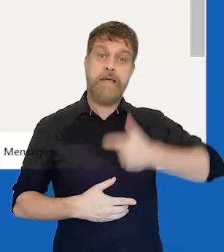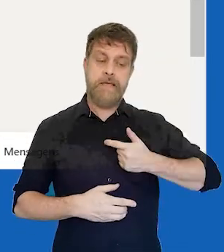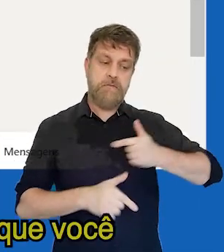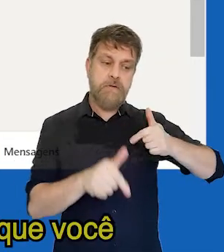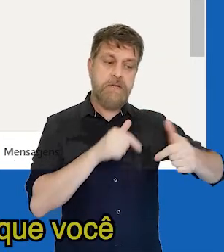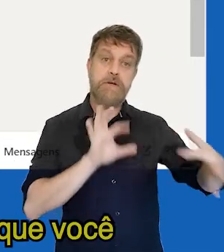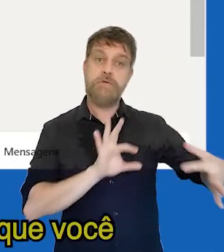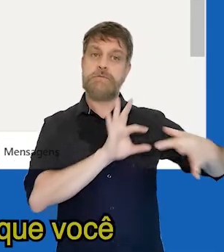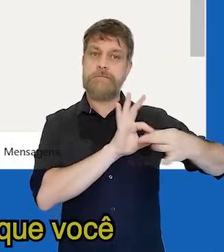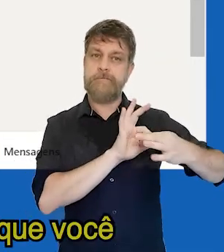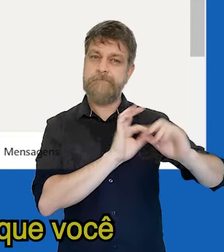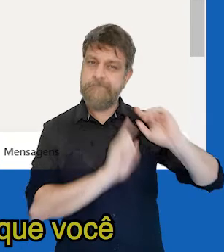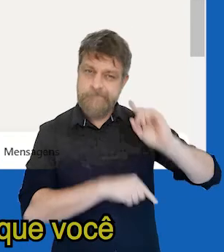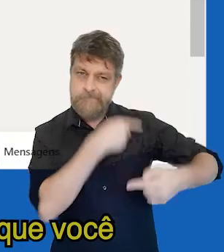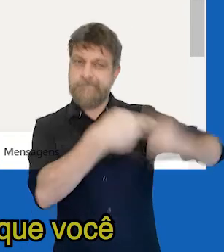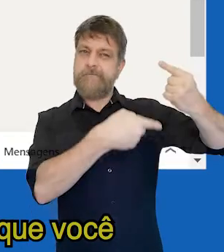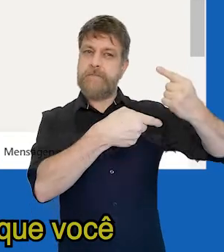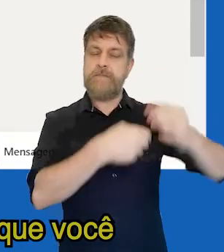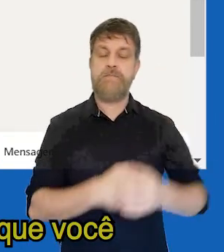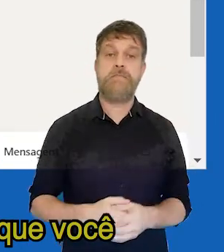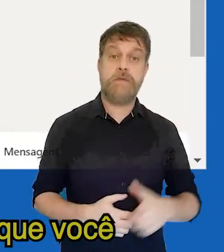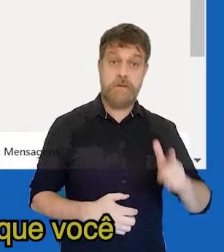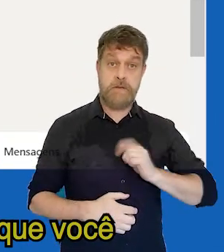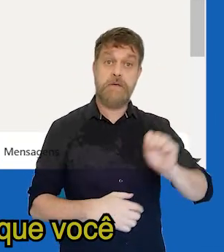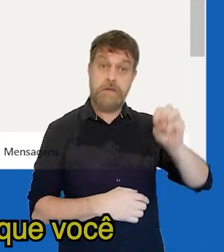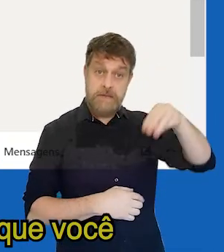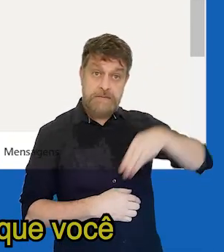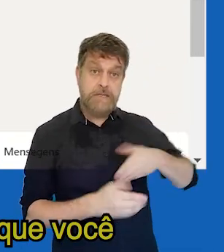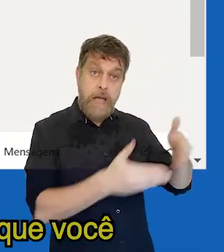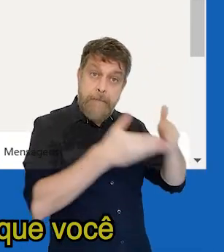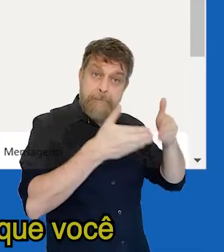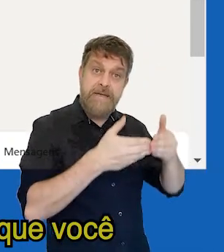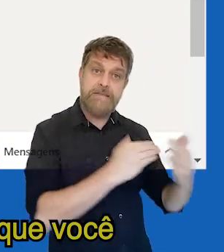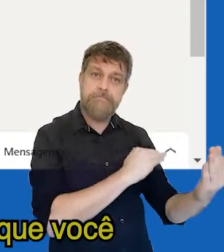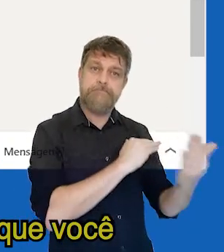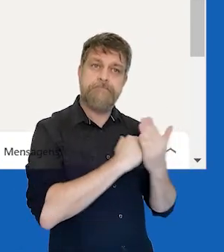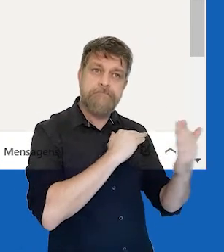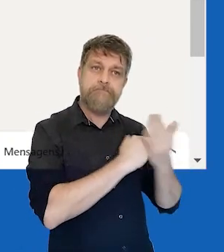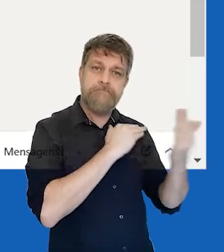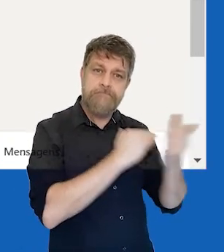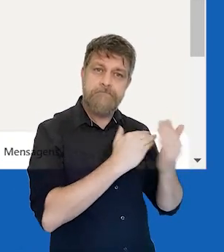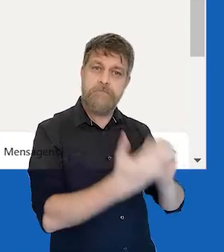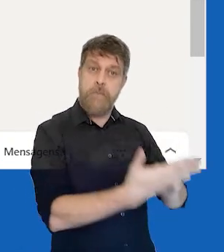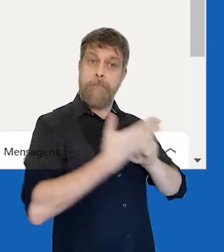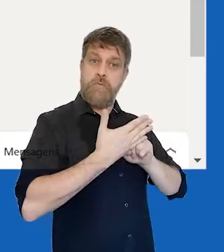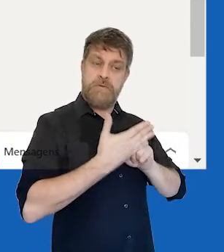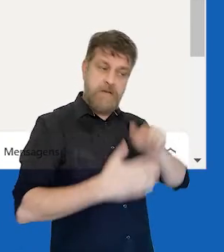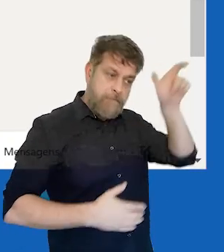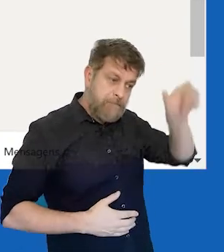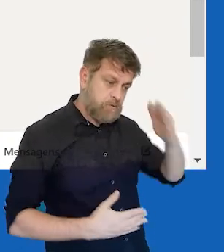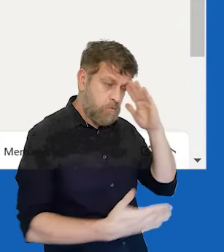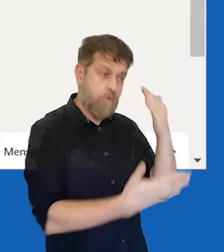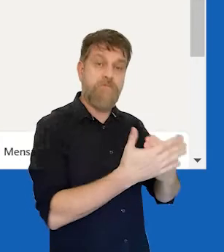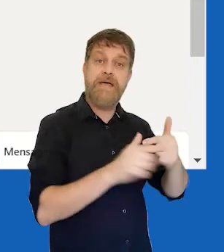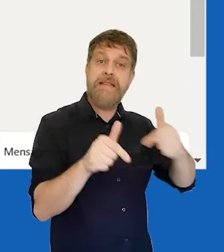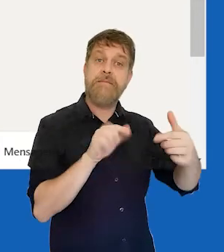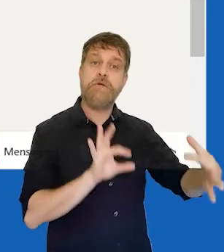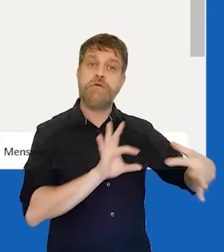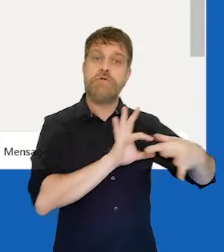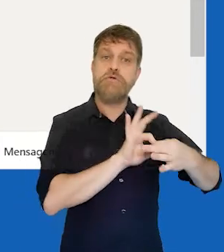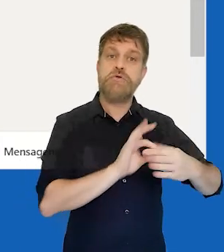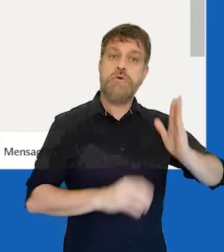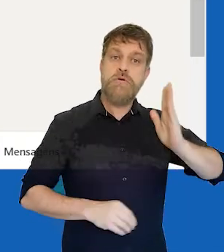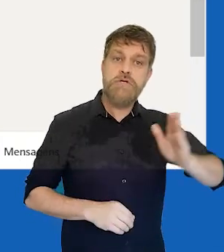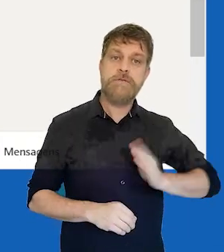executaram juntos e tiveram Bom Sucesso então sim peça recomendações para aquelas pessoas que você confia e já trabalhou com